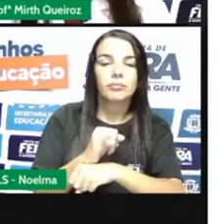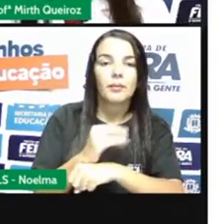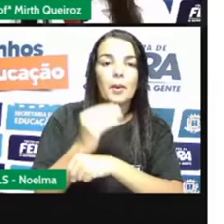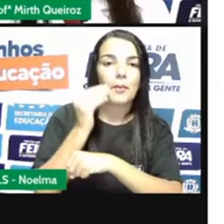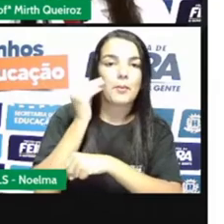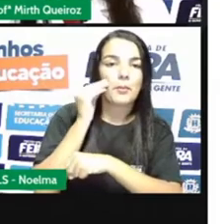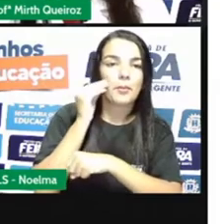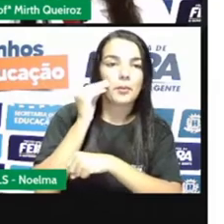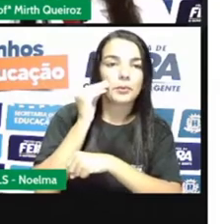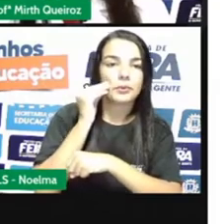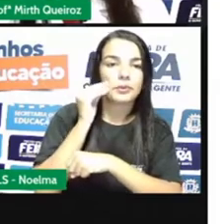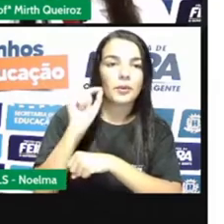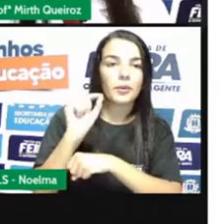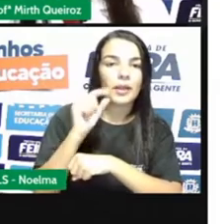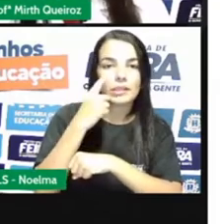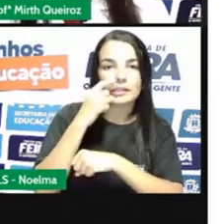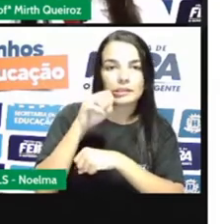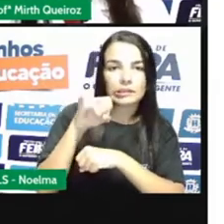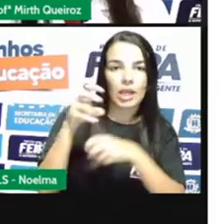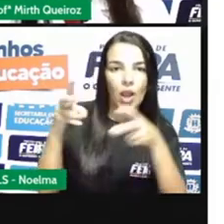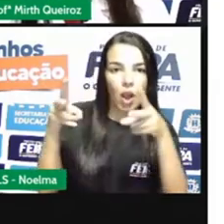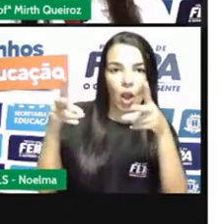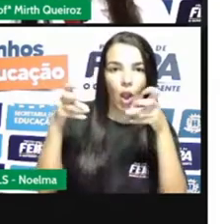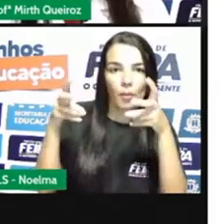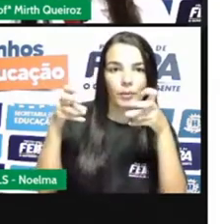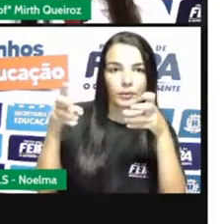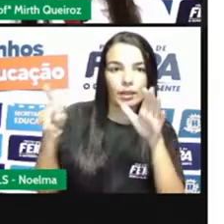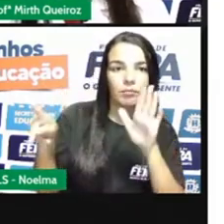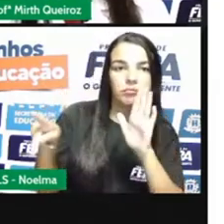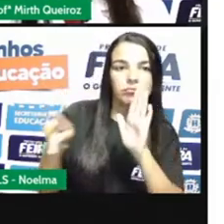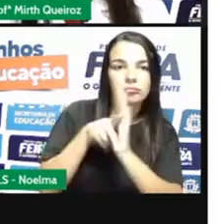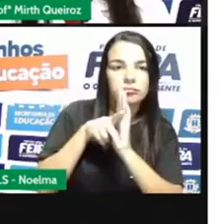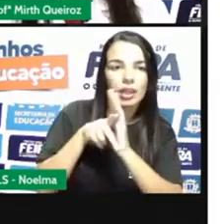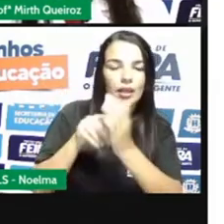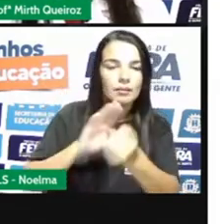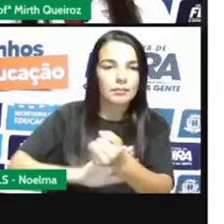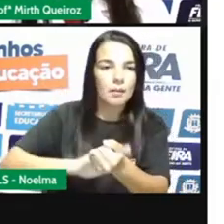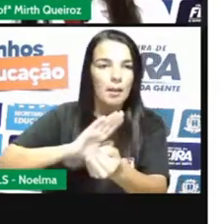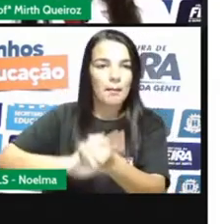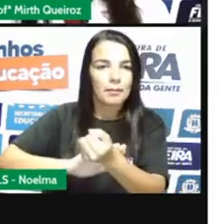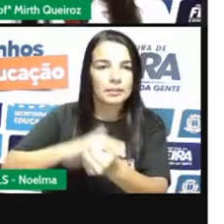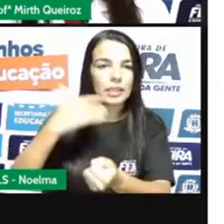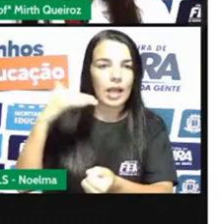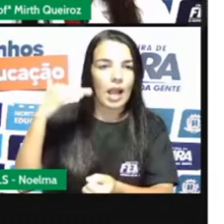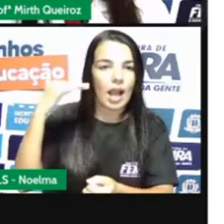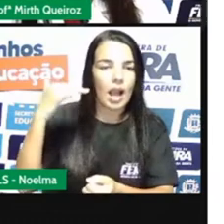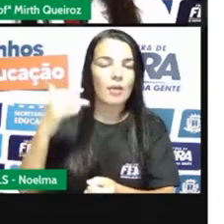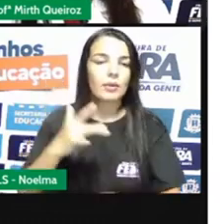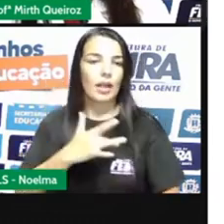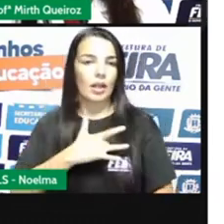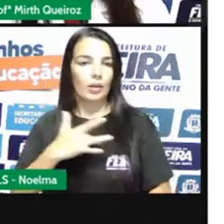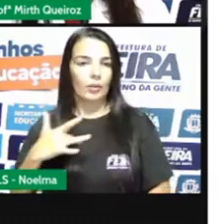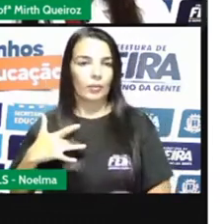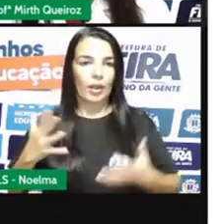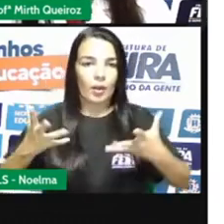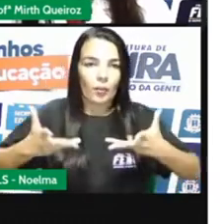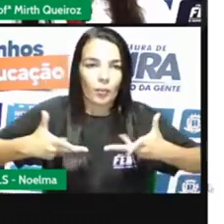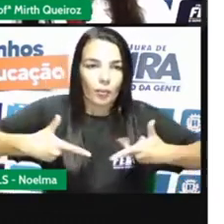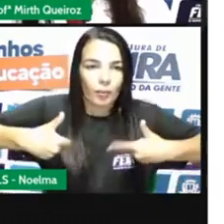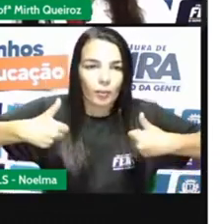Essa página da internet, se vocês forem observar aqui, tem hipertensão, doenças respiratórias, qualidade de vida, dicas